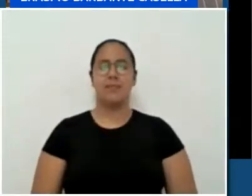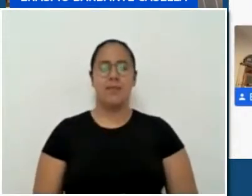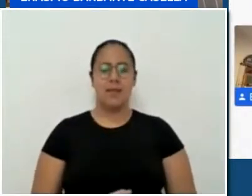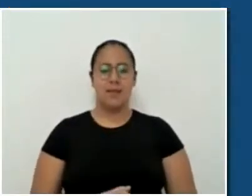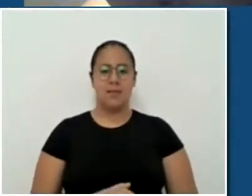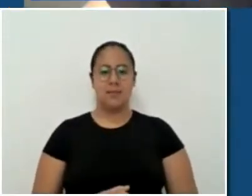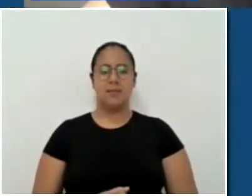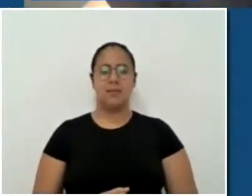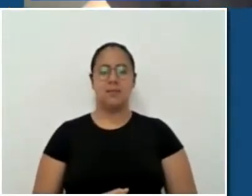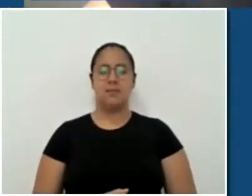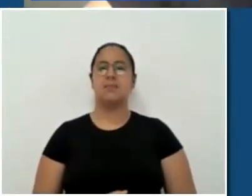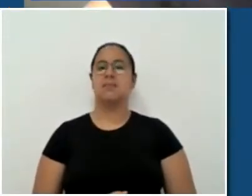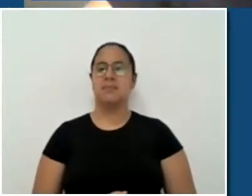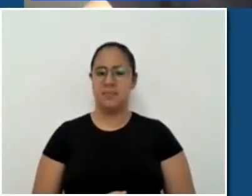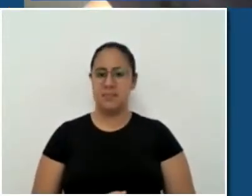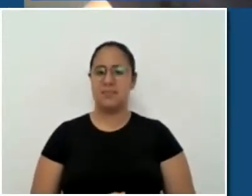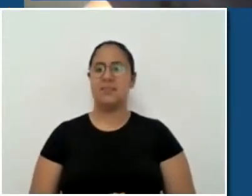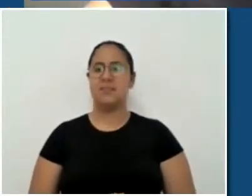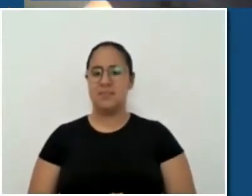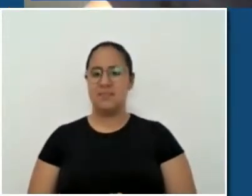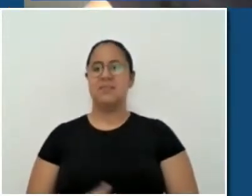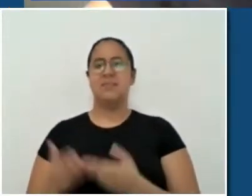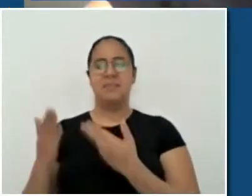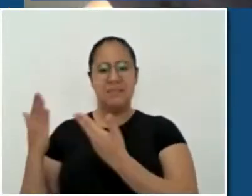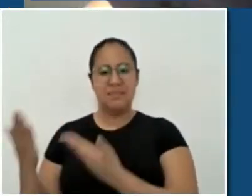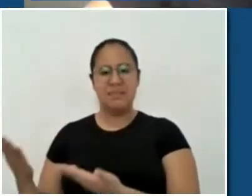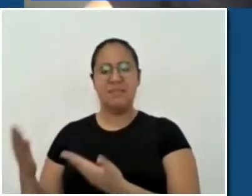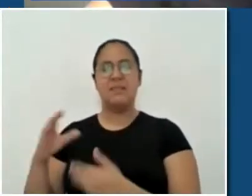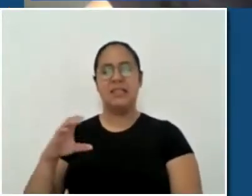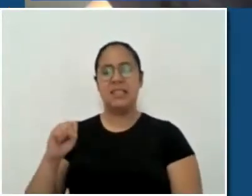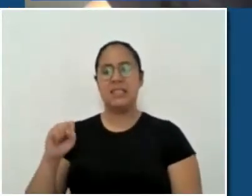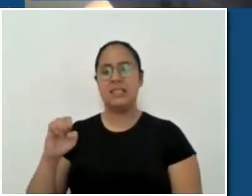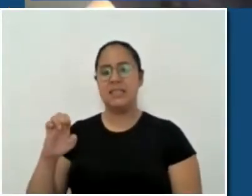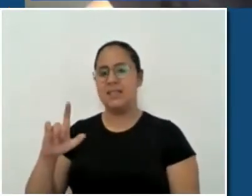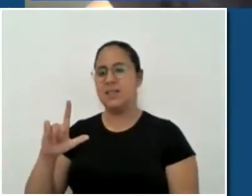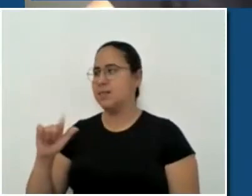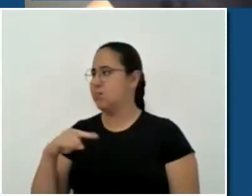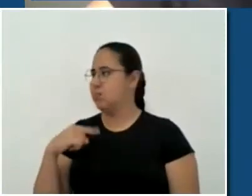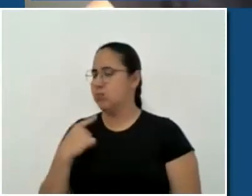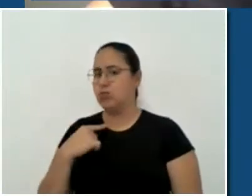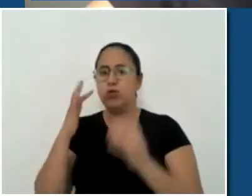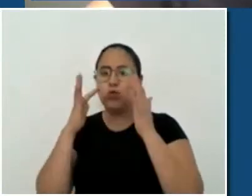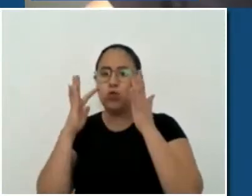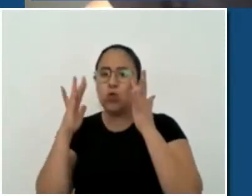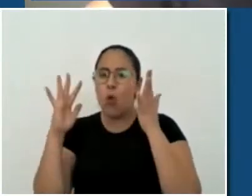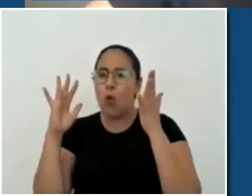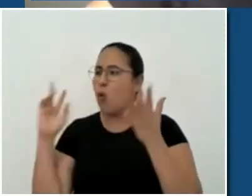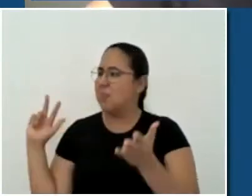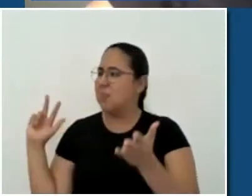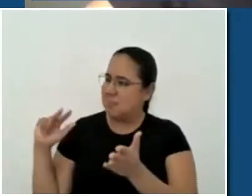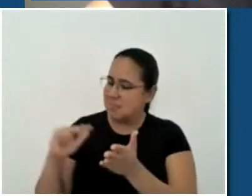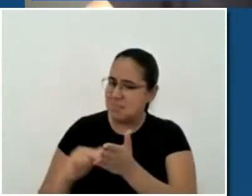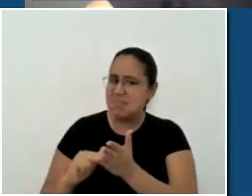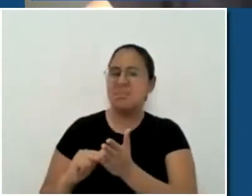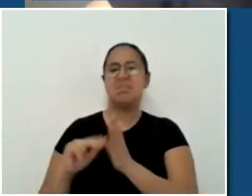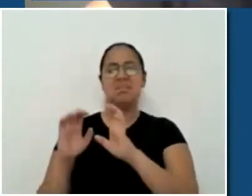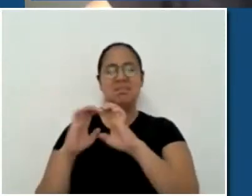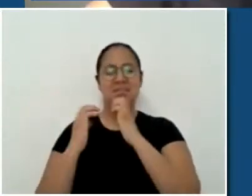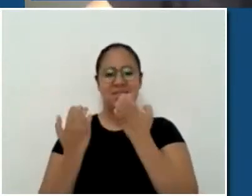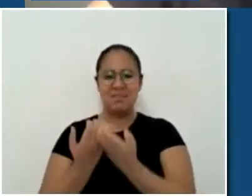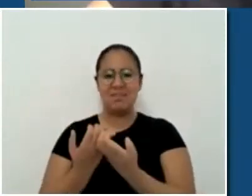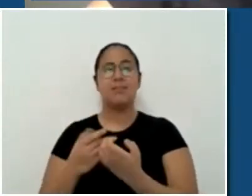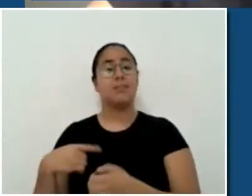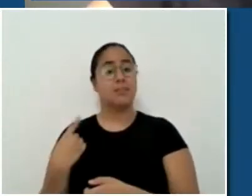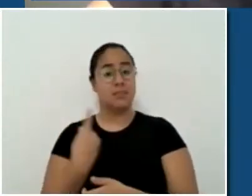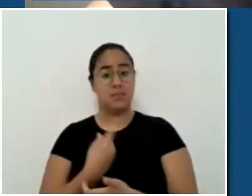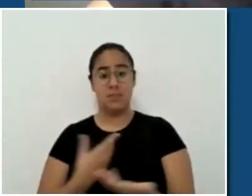Doutor Casella, quero lhe dizer que era um sonho para a gente ter o senhor aqui no nosso webinar, tá bom? Nós estamos com a sua